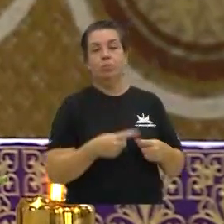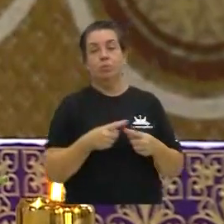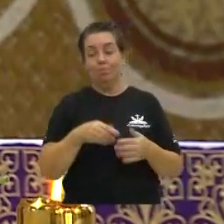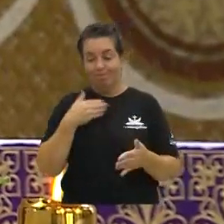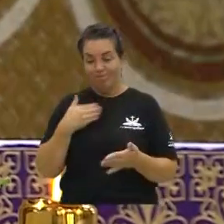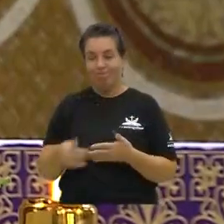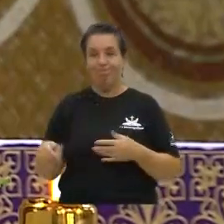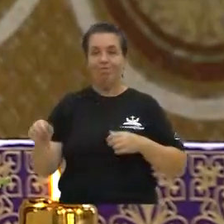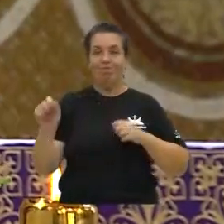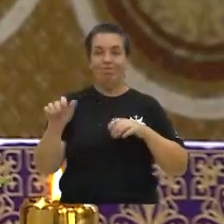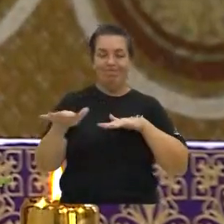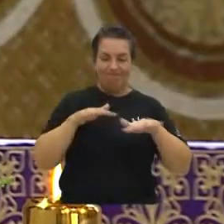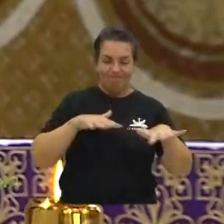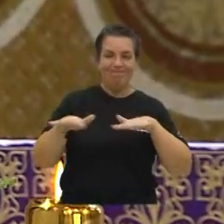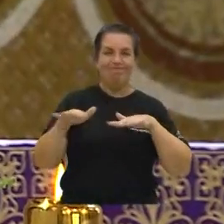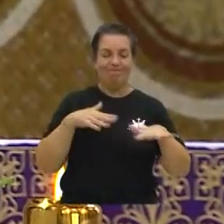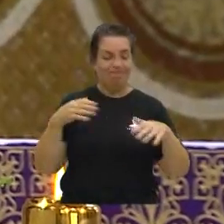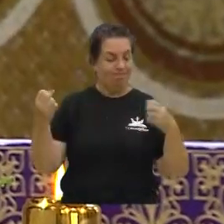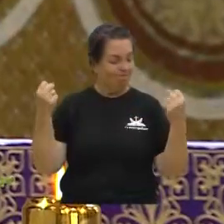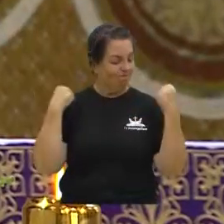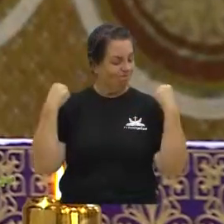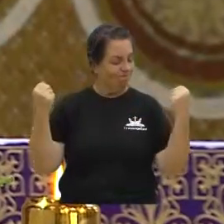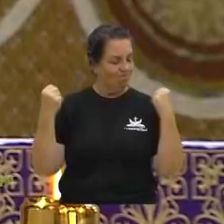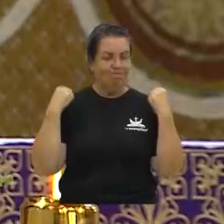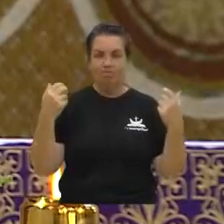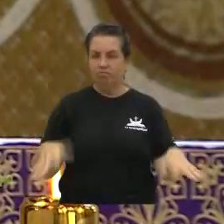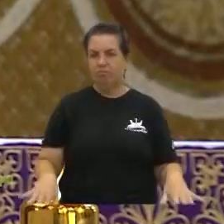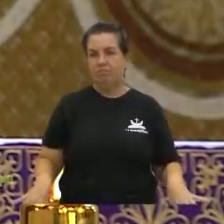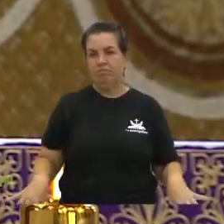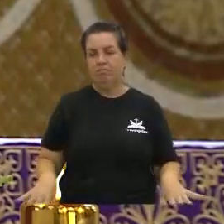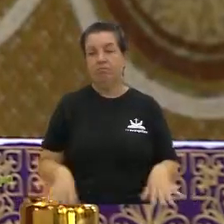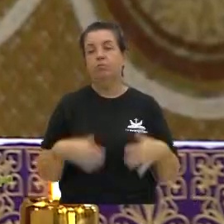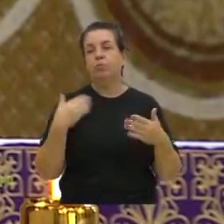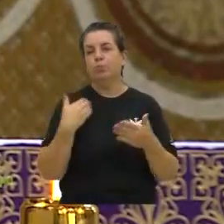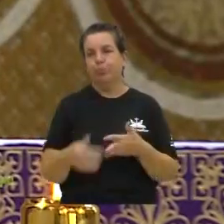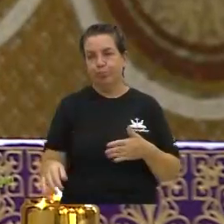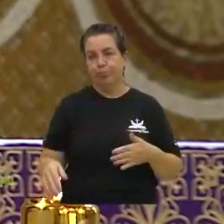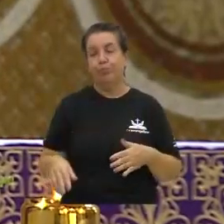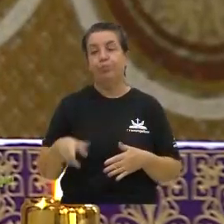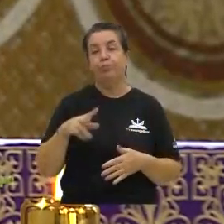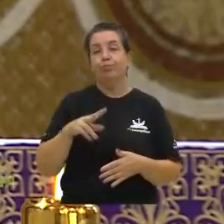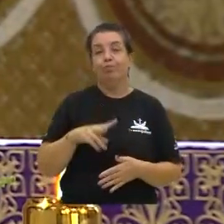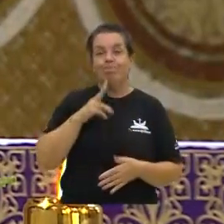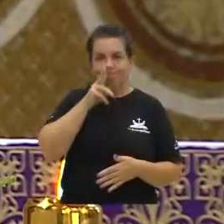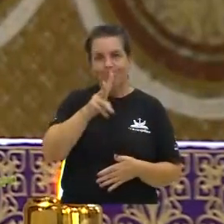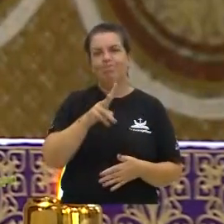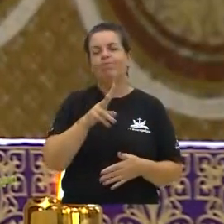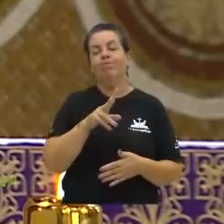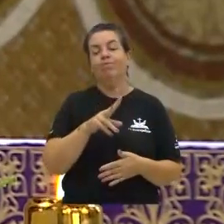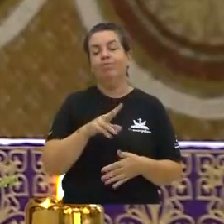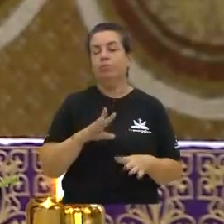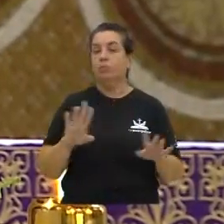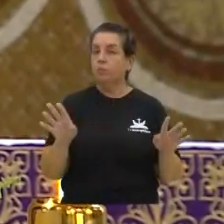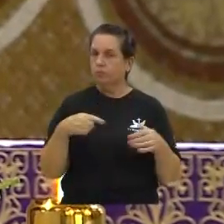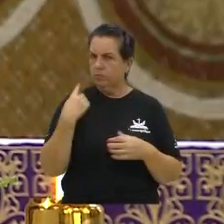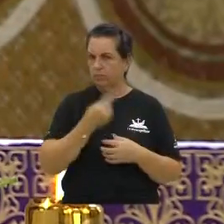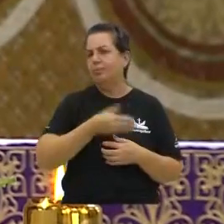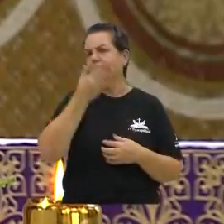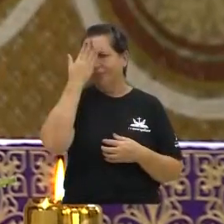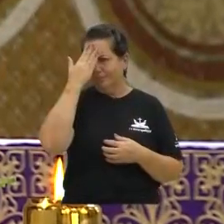perder tônus muscular, você vai perder resistência. Isso nós